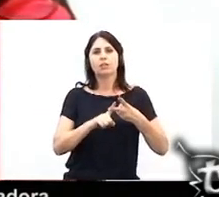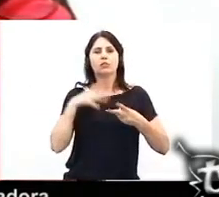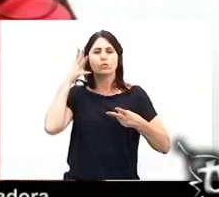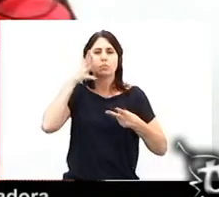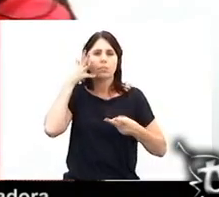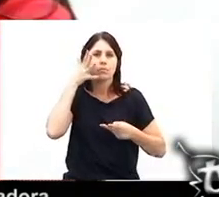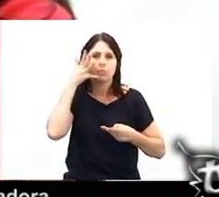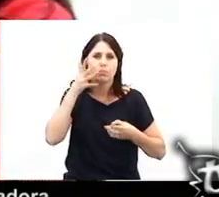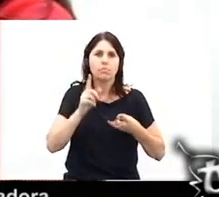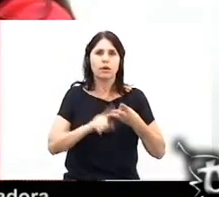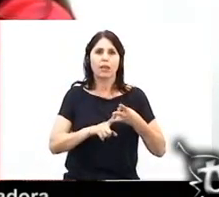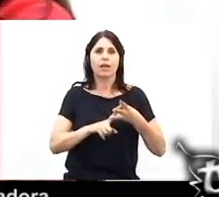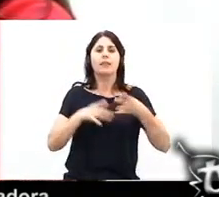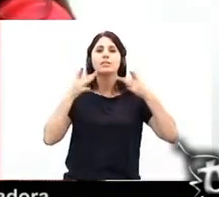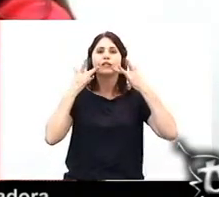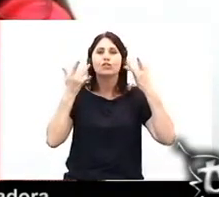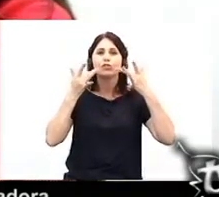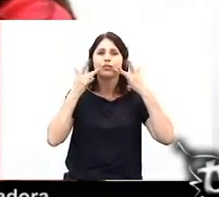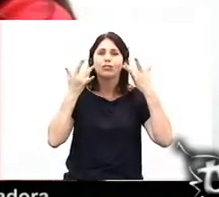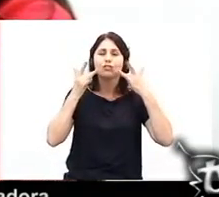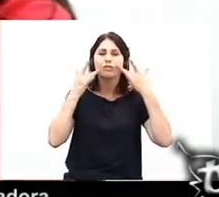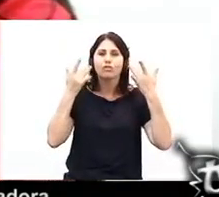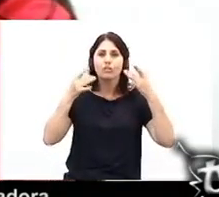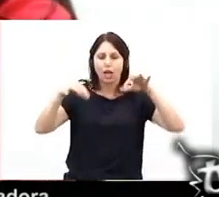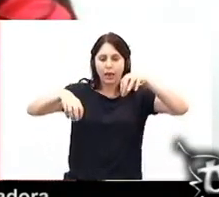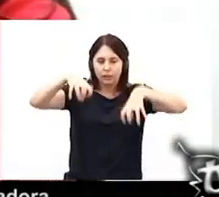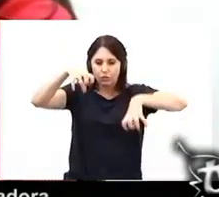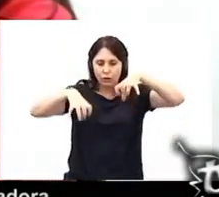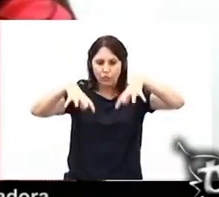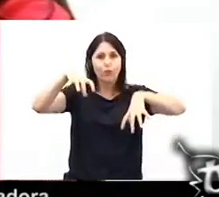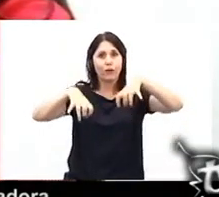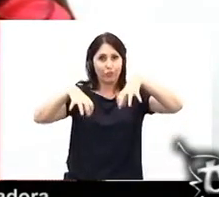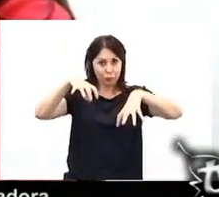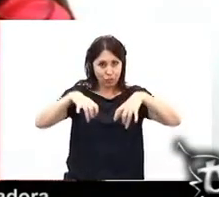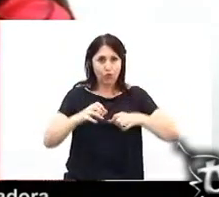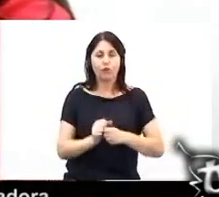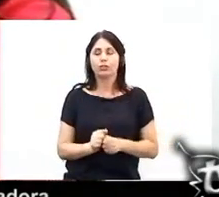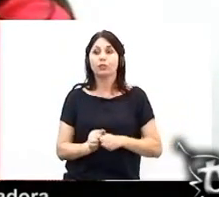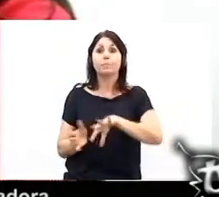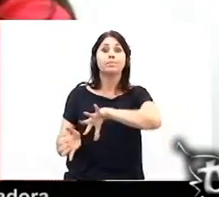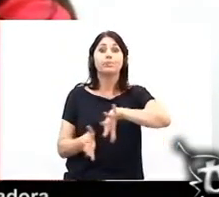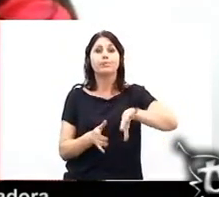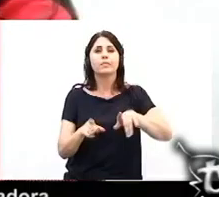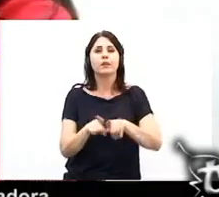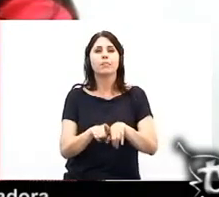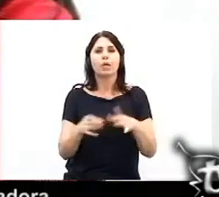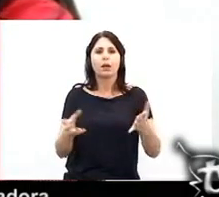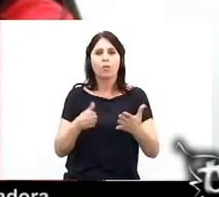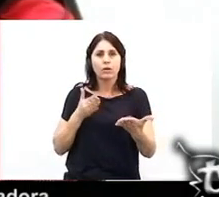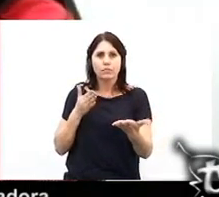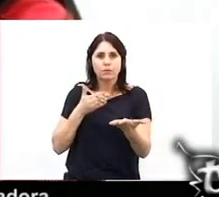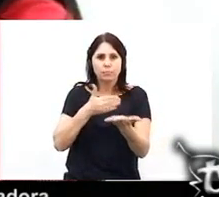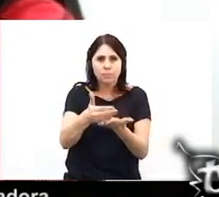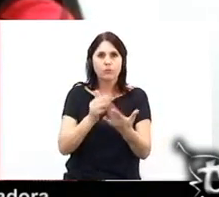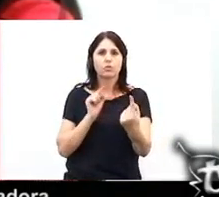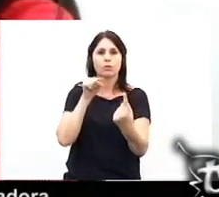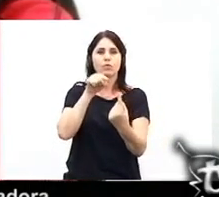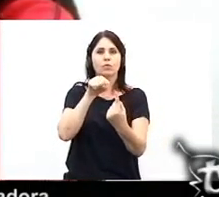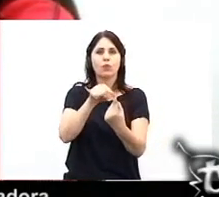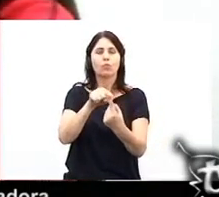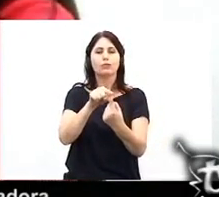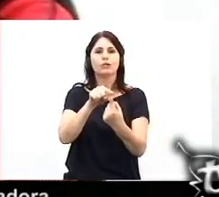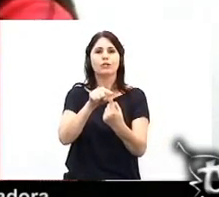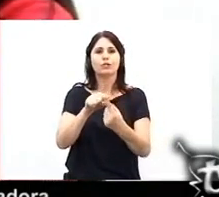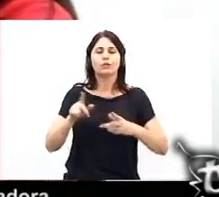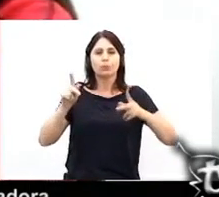mais envolvidos. Então, esse ano nós temos esse diferencial e é claro que vamos continuar com a escolinha de trânsito, com as palestras, com o teatro de